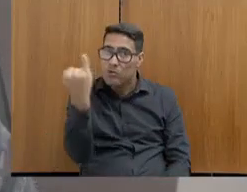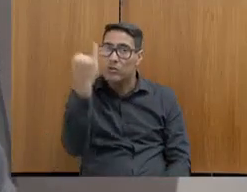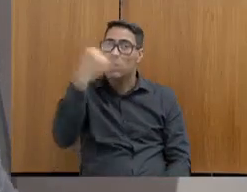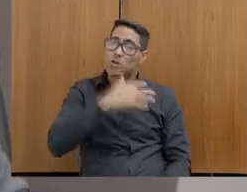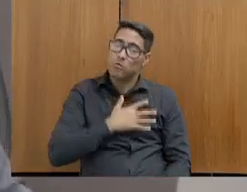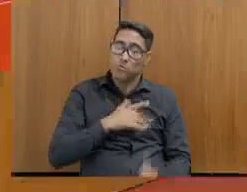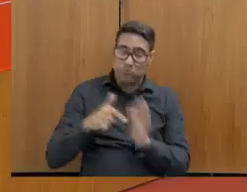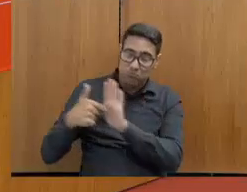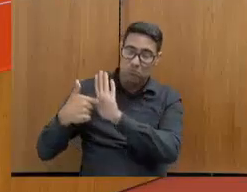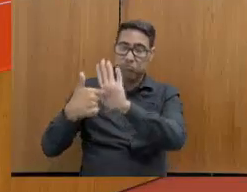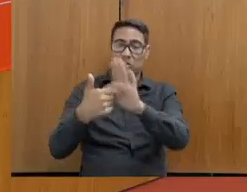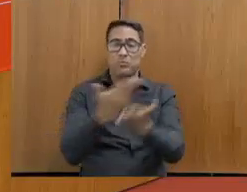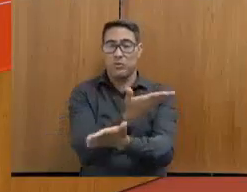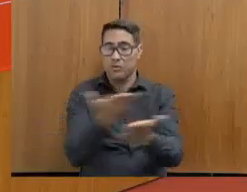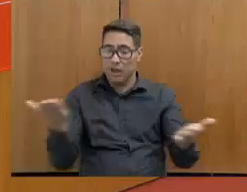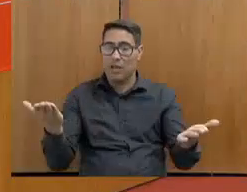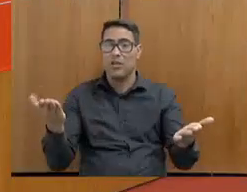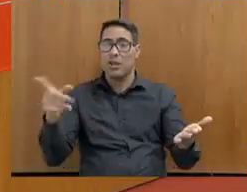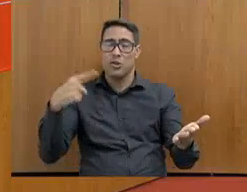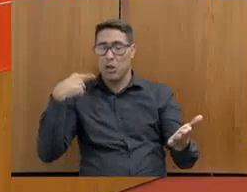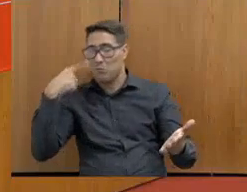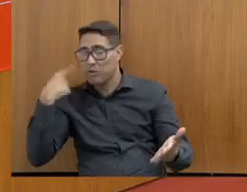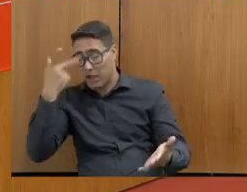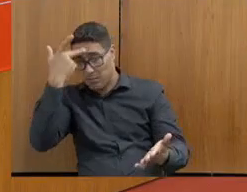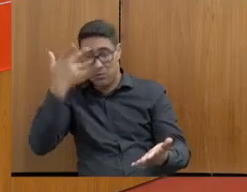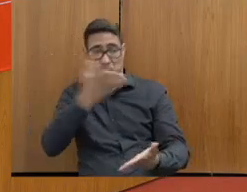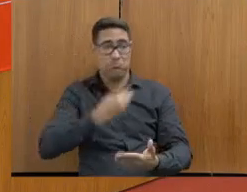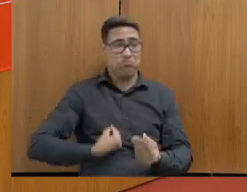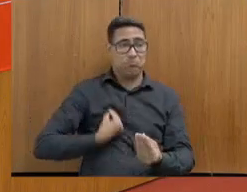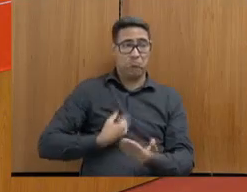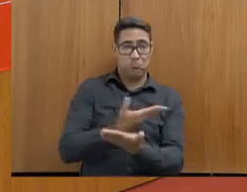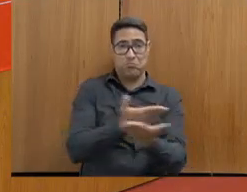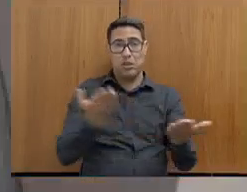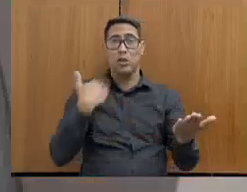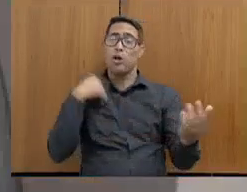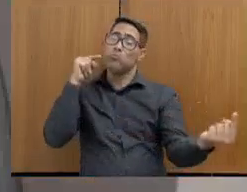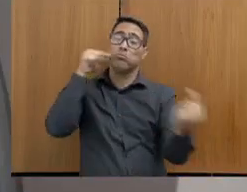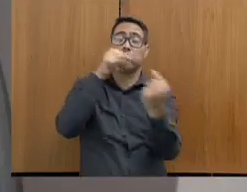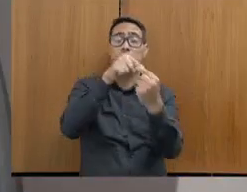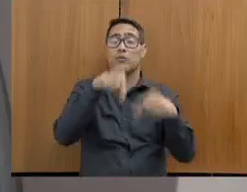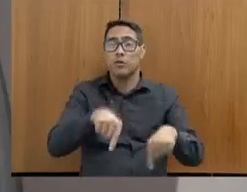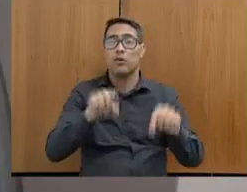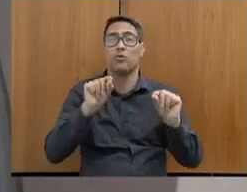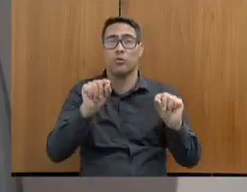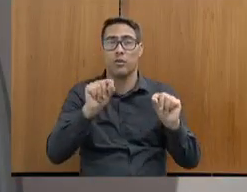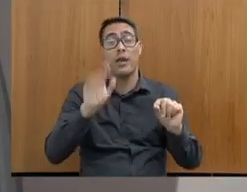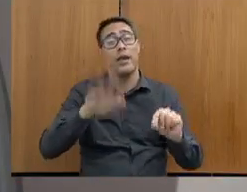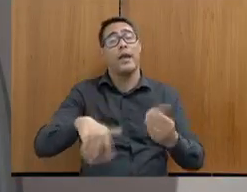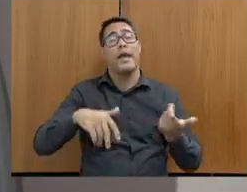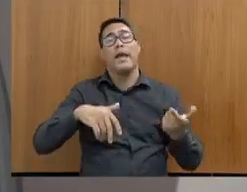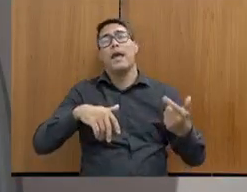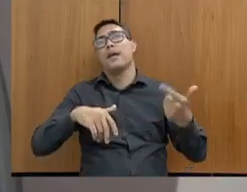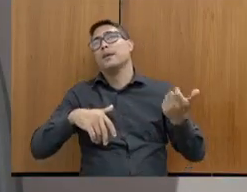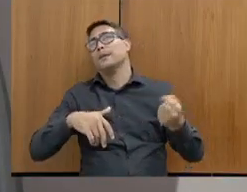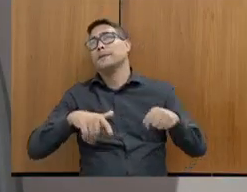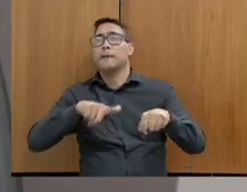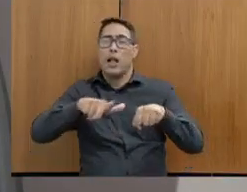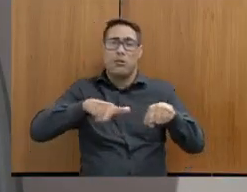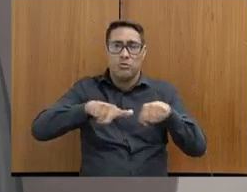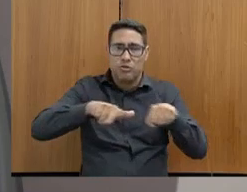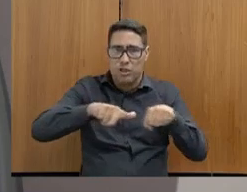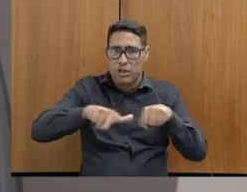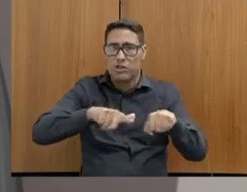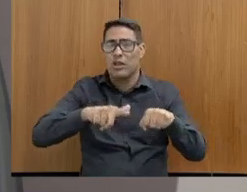deputados e senhores presentes que o foco nosso evidentemente é a logística como meio para